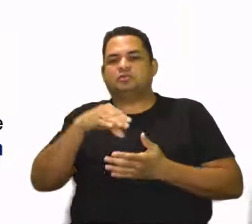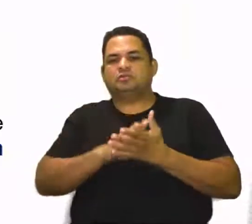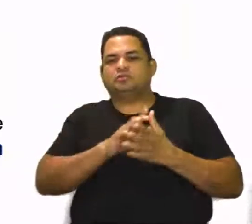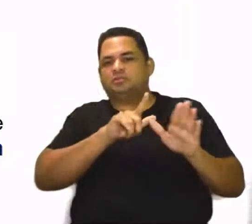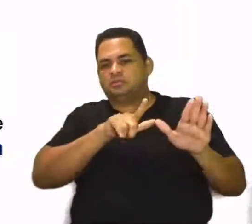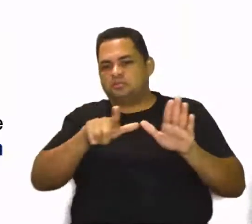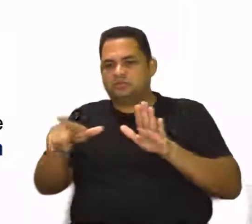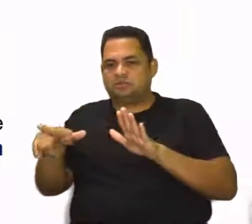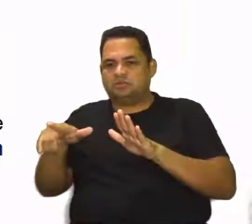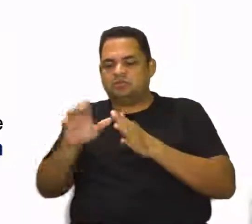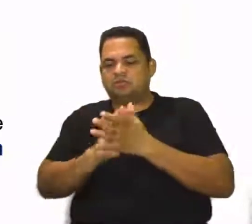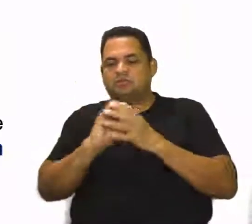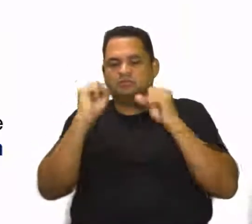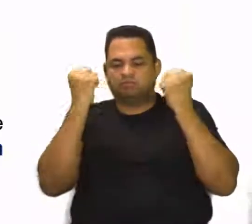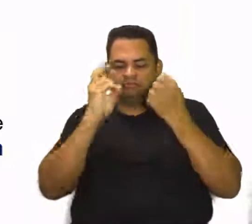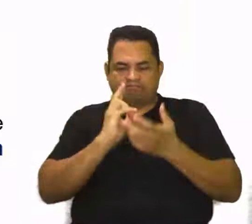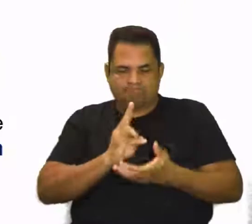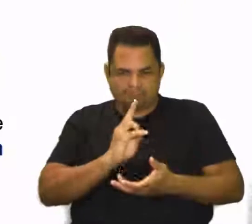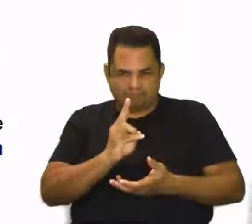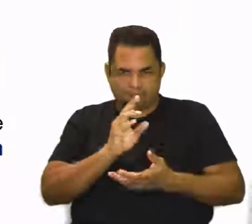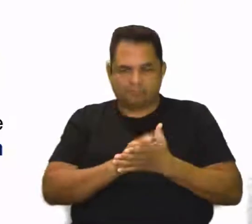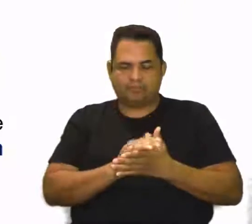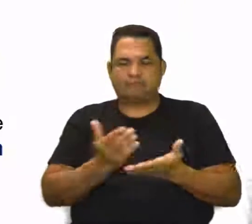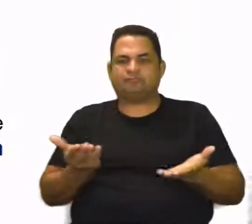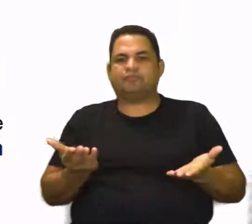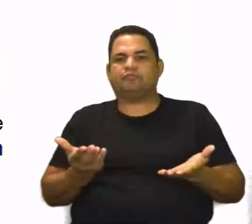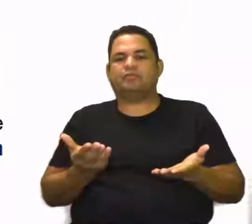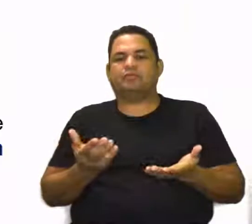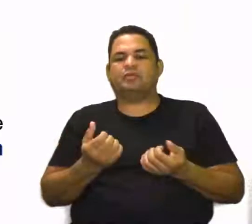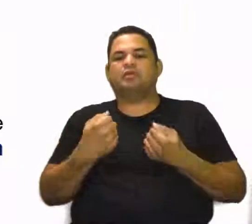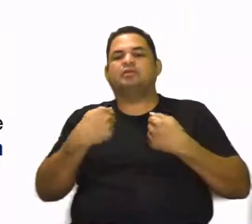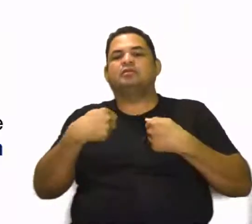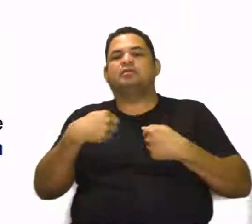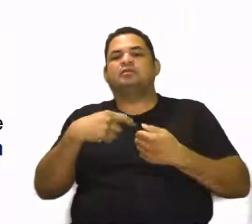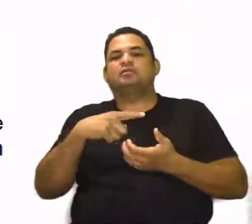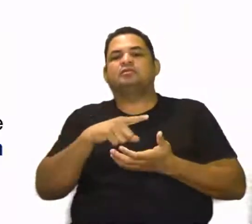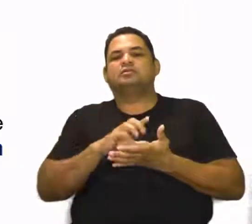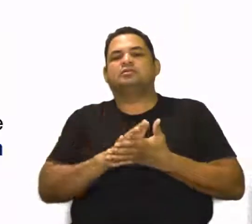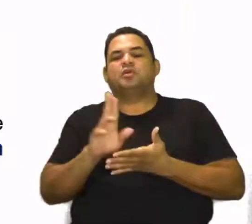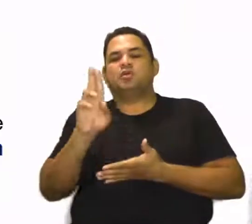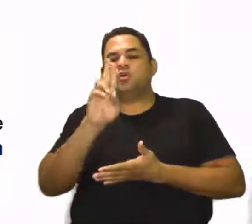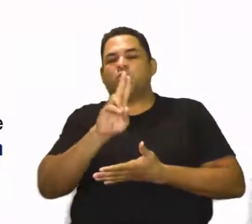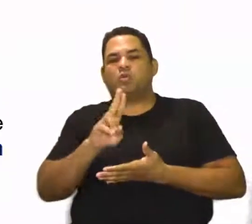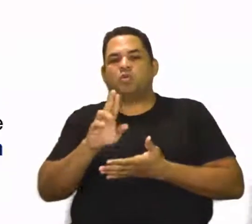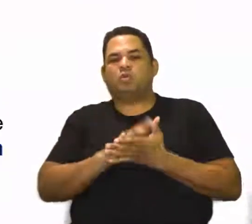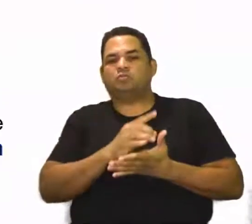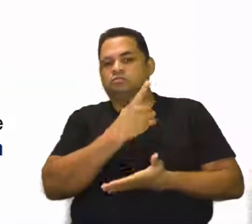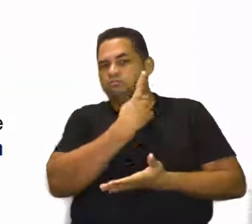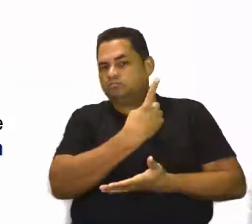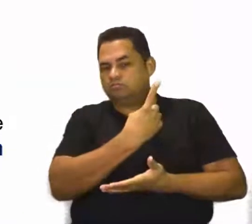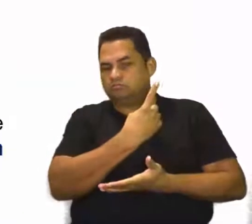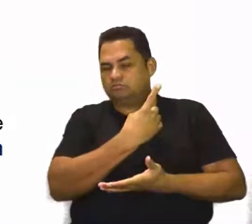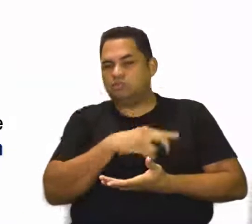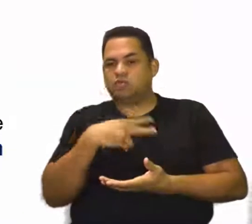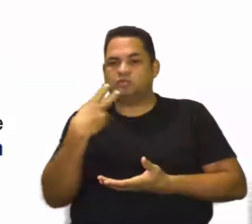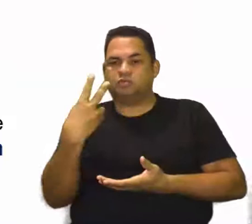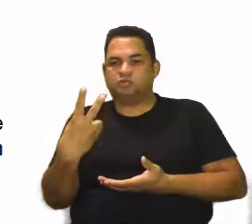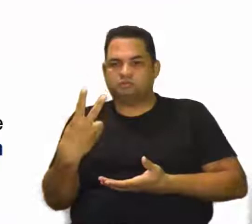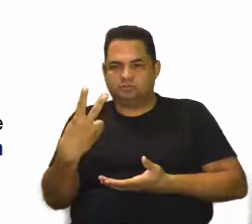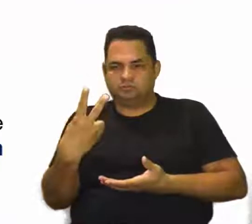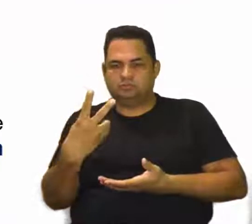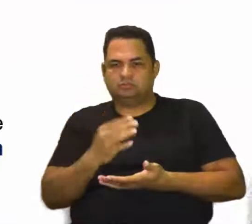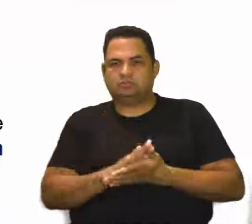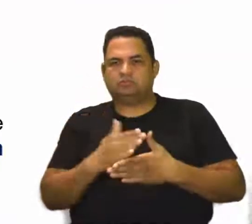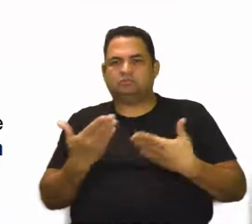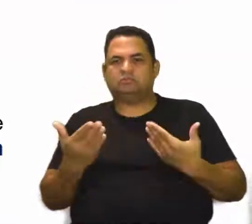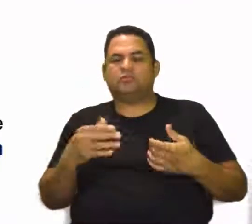de atividade intensa. Então, eu vou considerar que eu posso tanto adotar a opção 1 quanto a opção